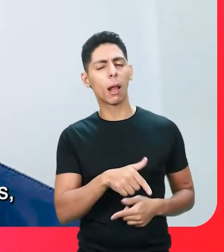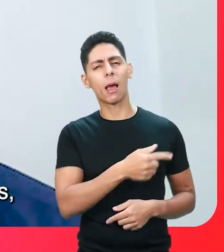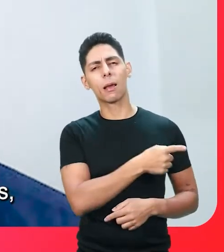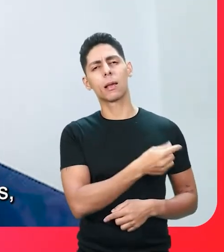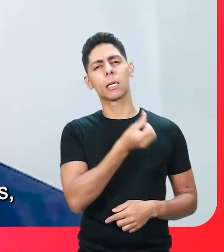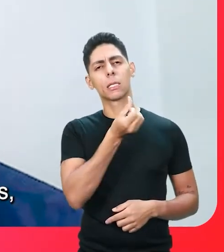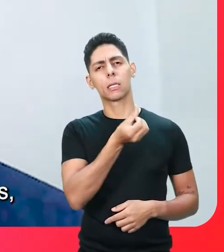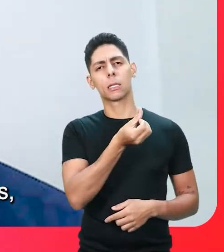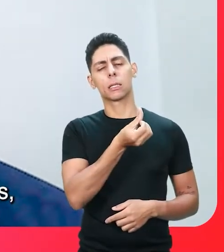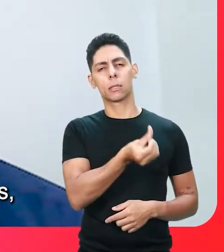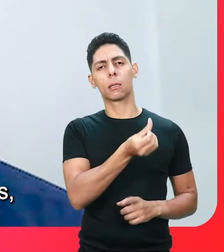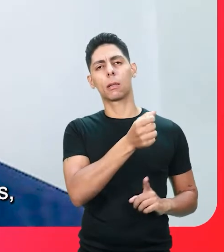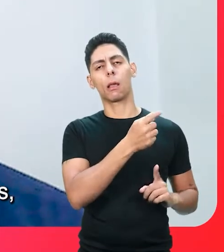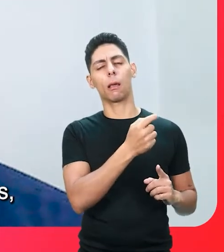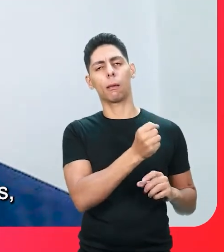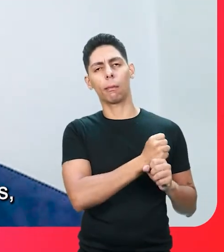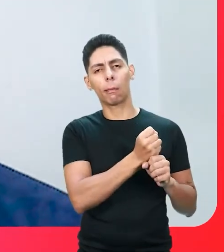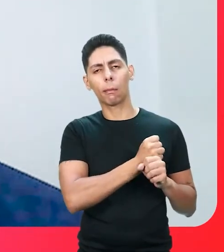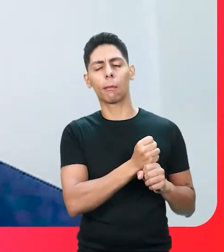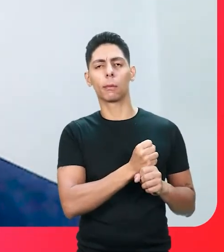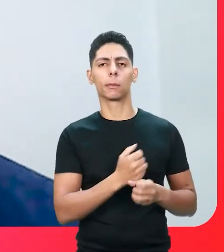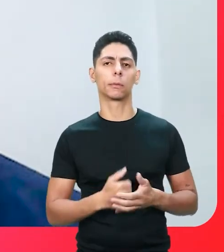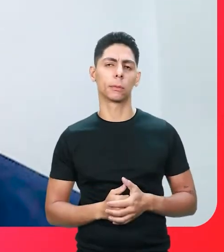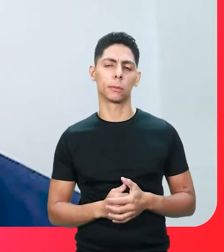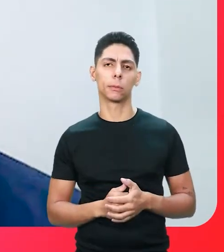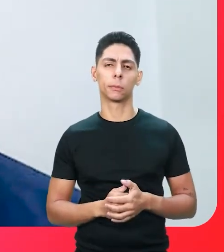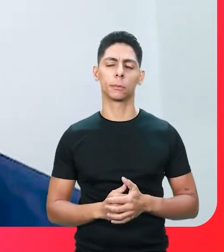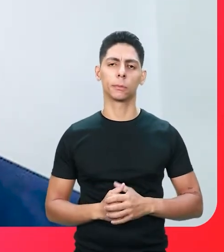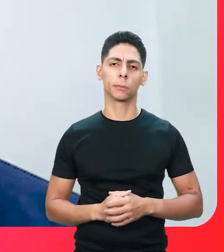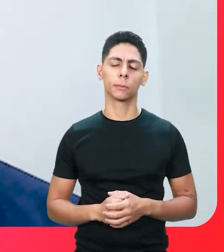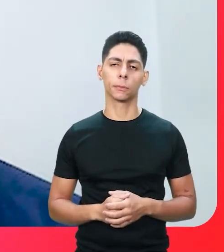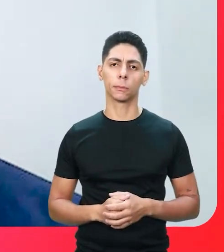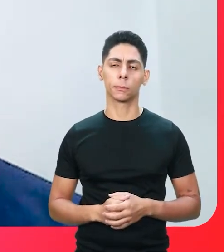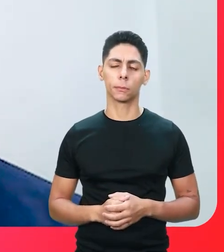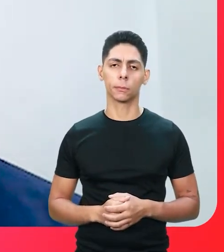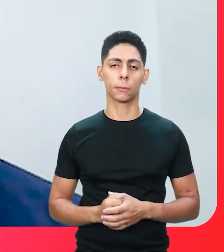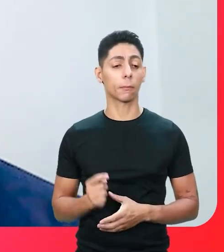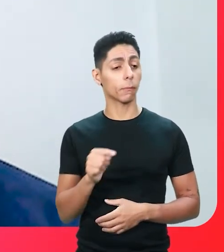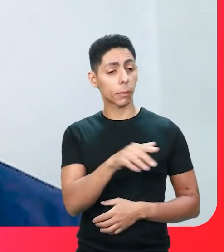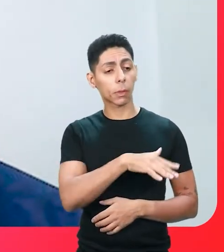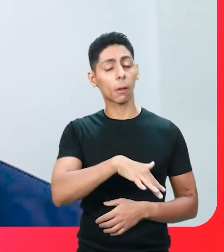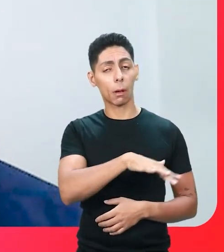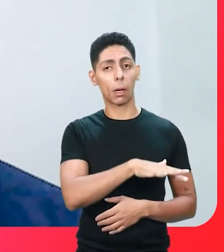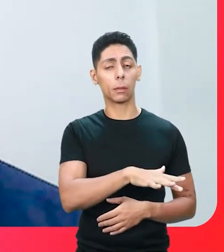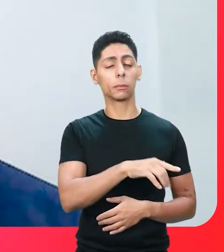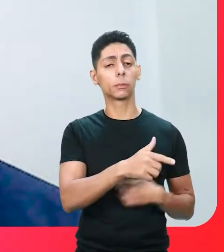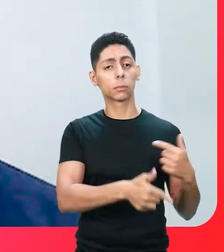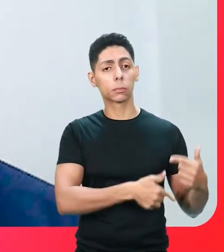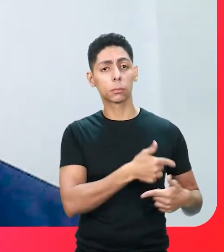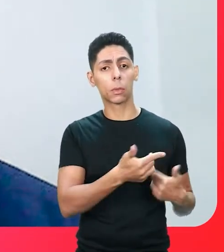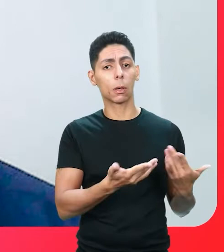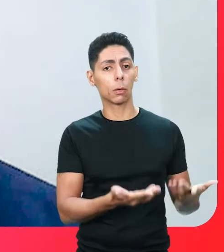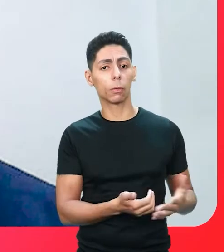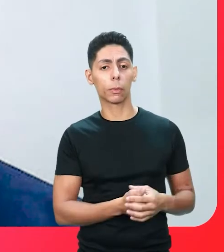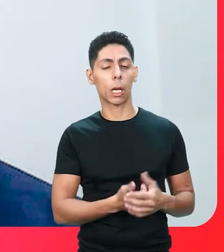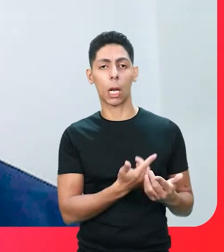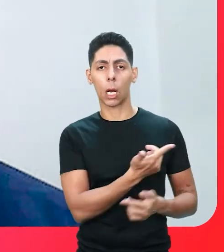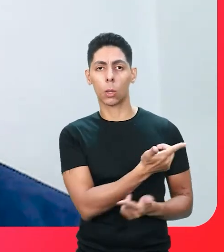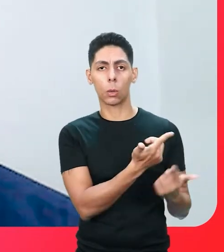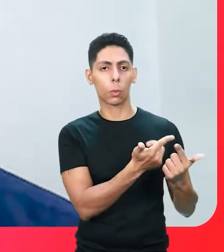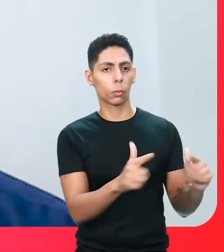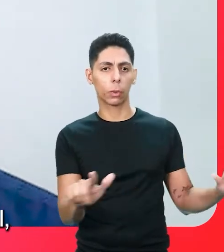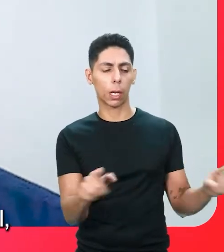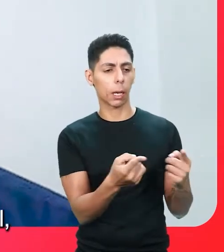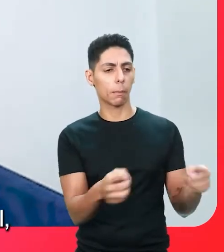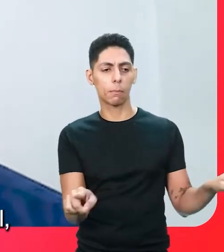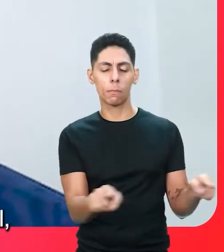anos e 7 meses, até receber a proposta para ir para a Globo. E na CBN, nossa, na CBN não toca música, né, gente? Ou